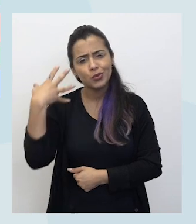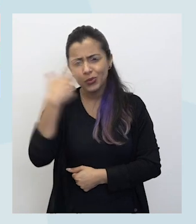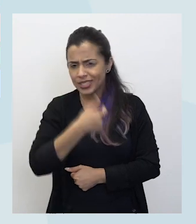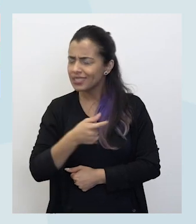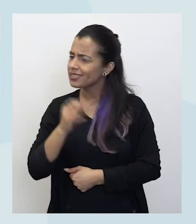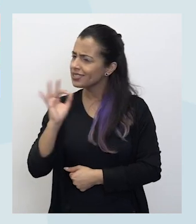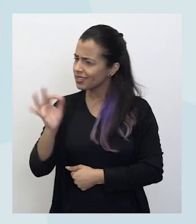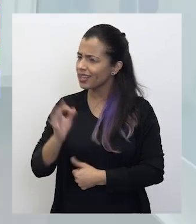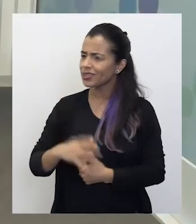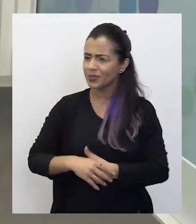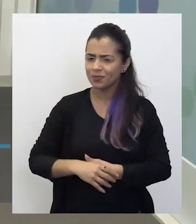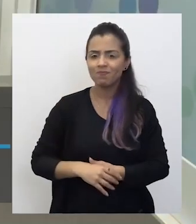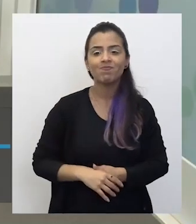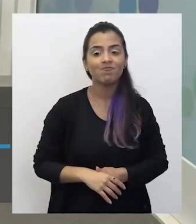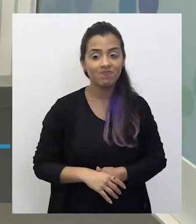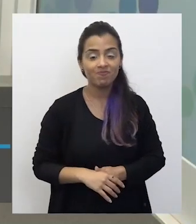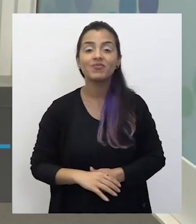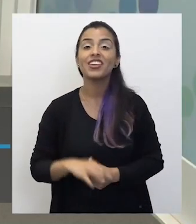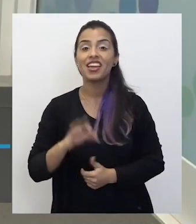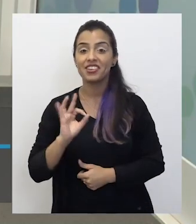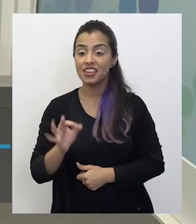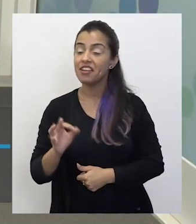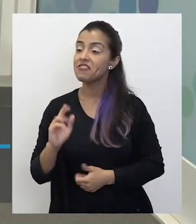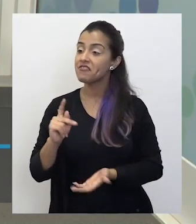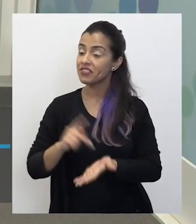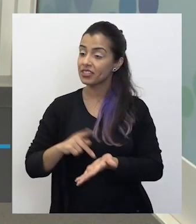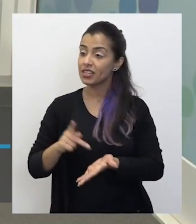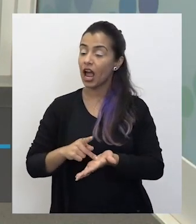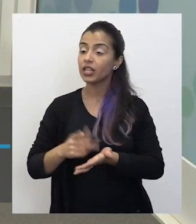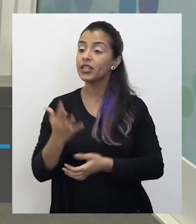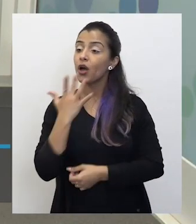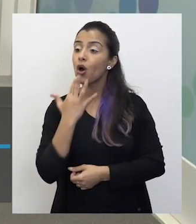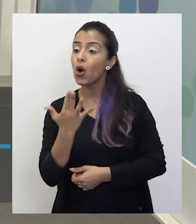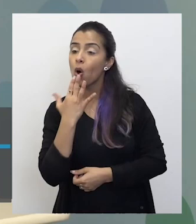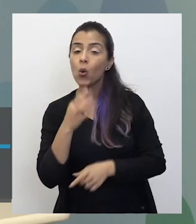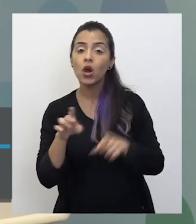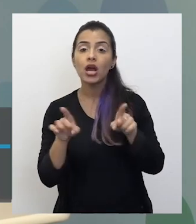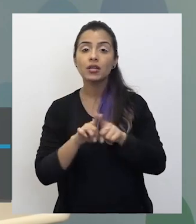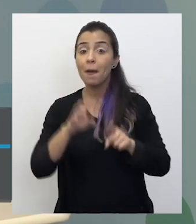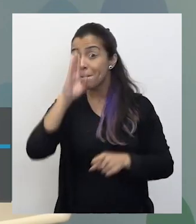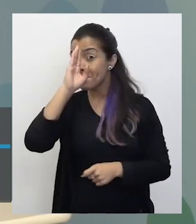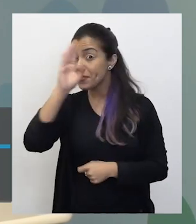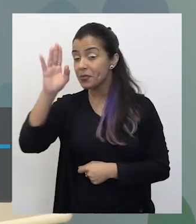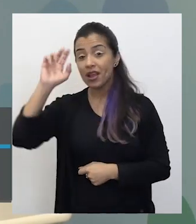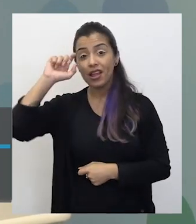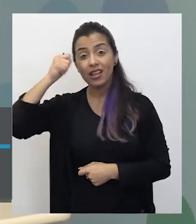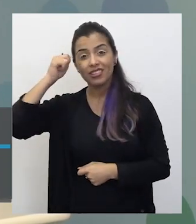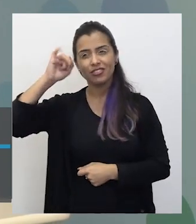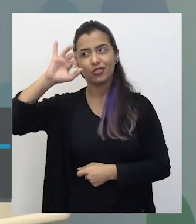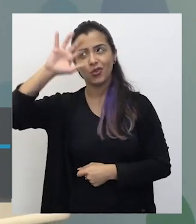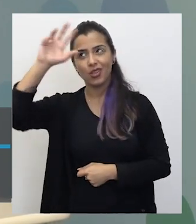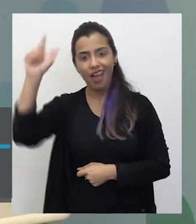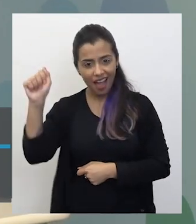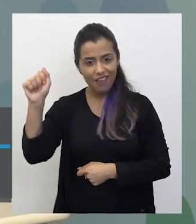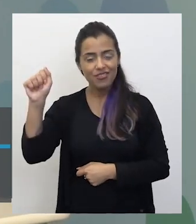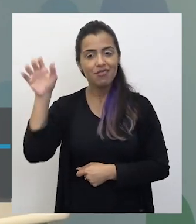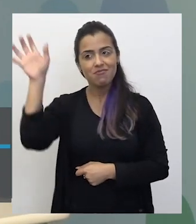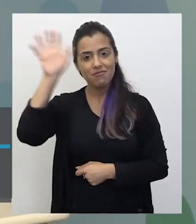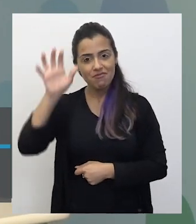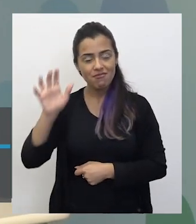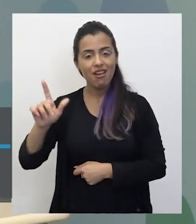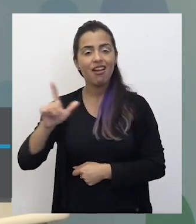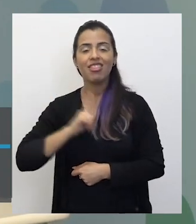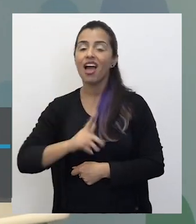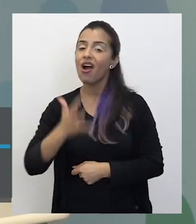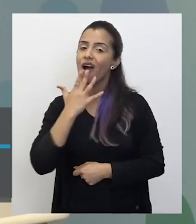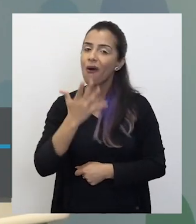Exatamente, as cores dessas bandeiras, principalmente aí das bandeiras dos países africanos, né, eles trazem bastante para nós a questão das cores, né, do